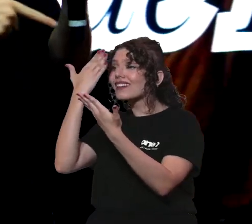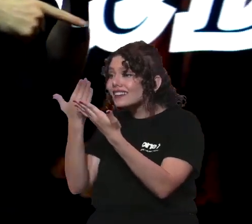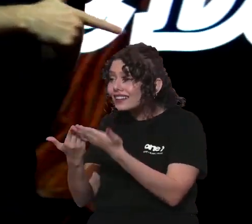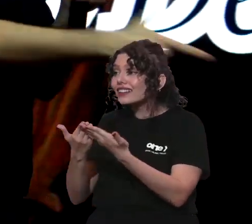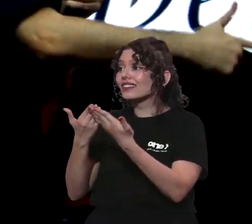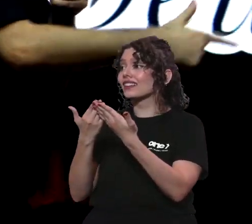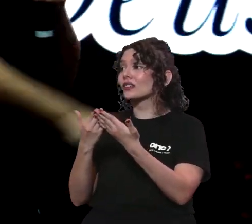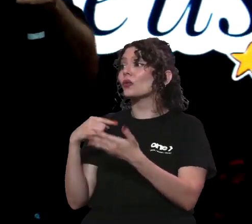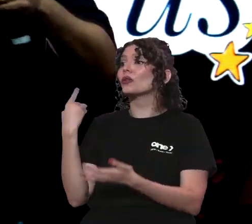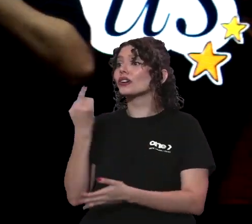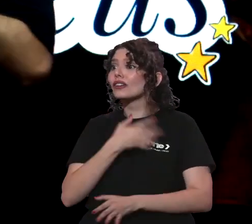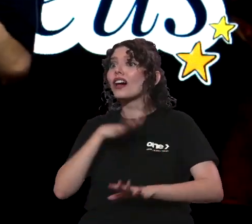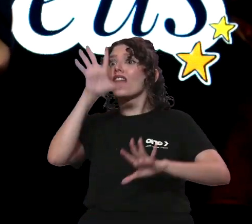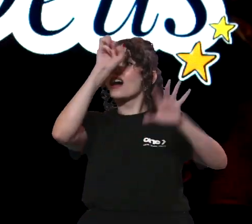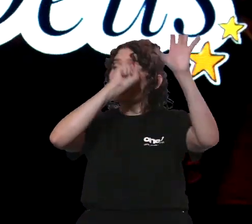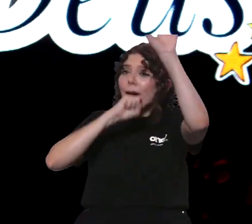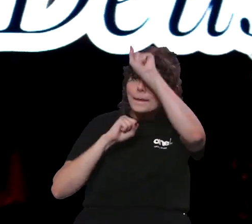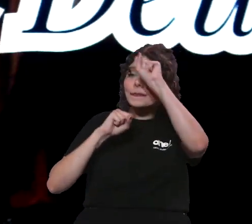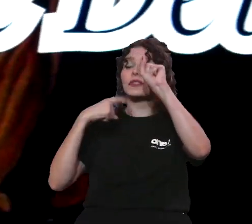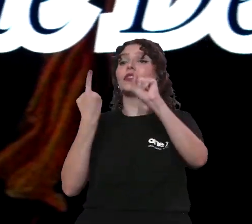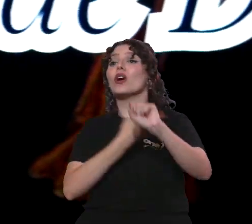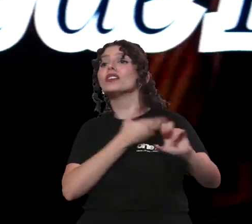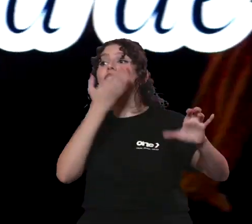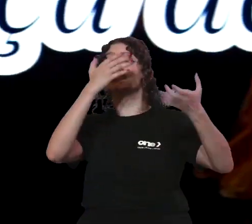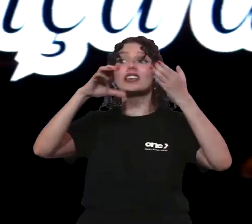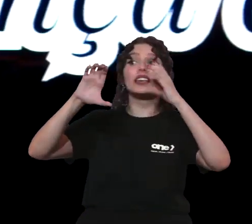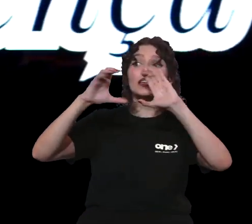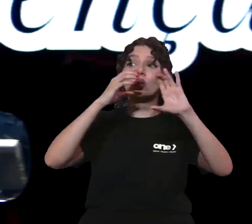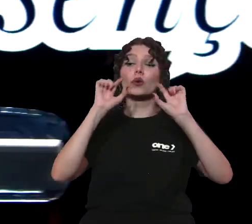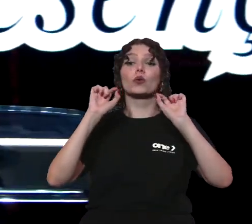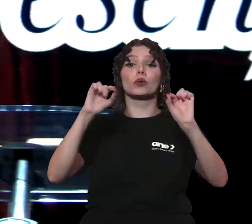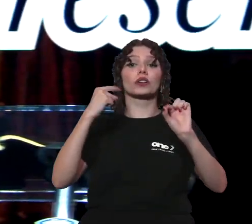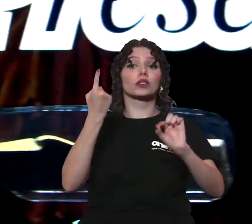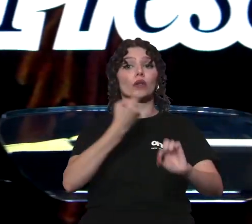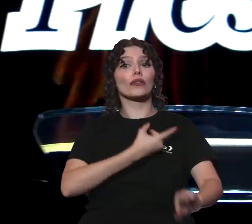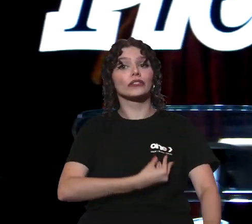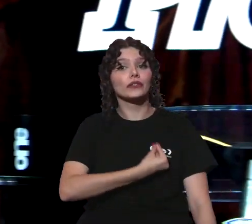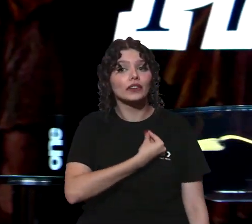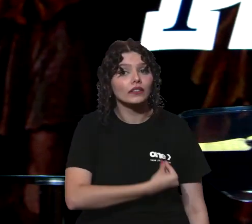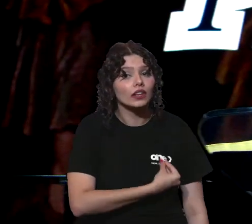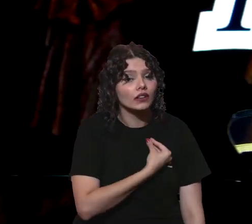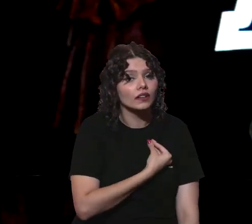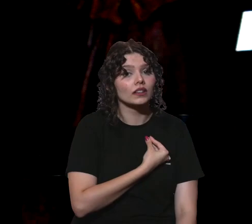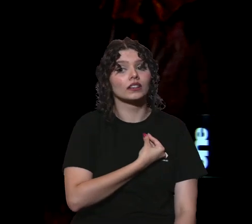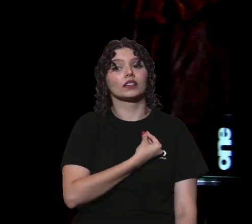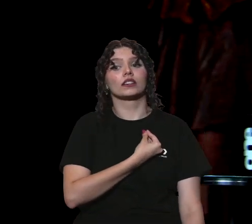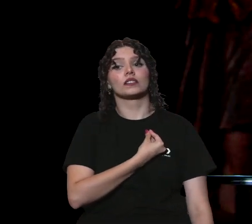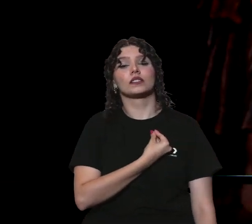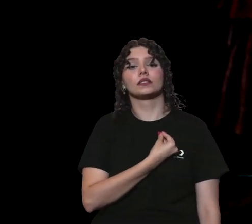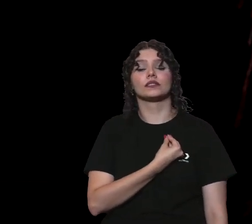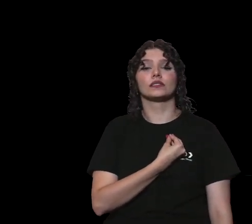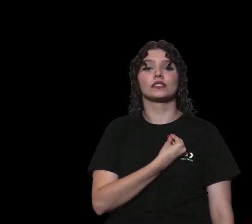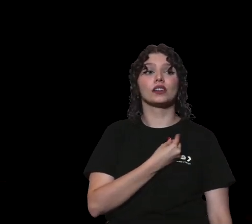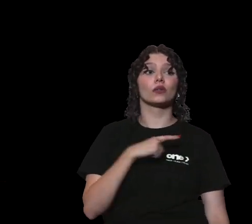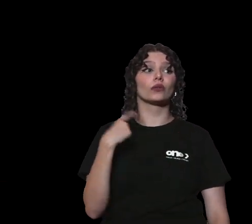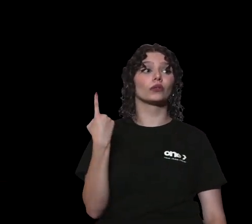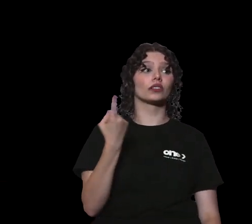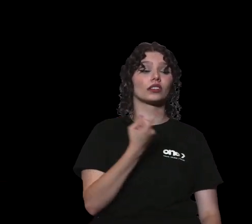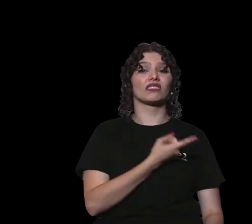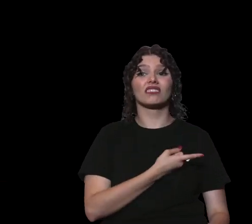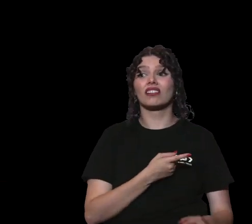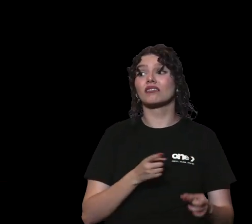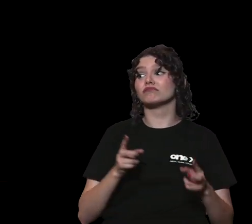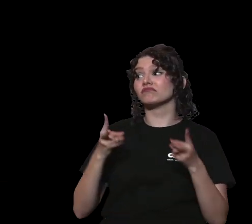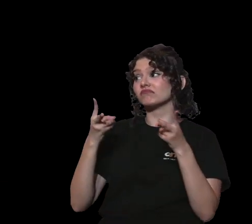aquilo que a gente aprende. A gente canta aquilo que a gente vive. aquilo que a gente se identifica.